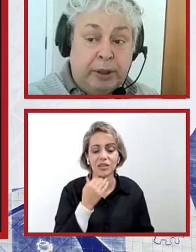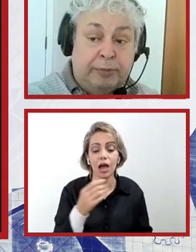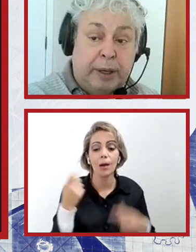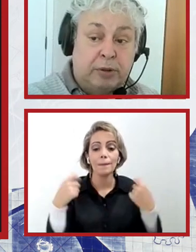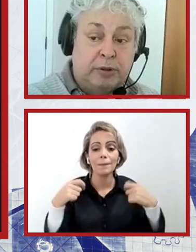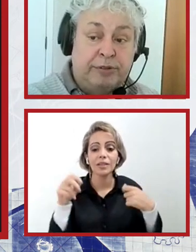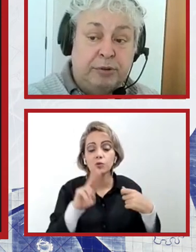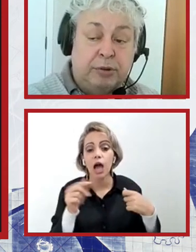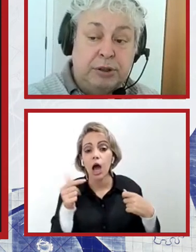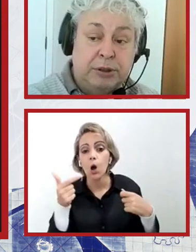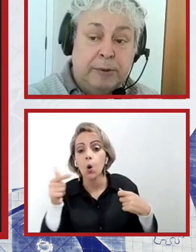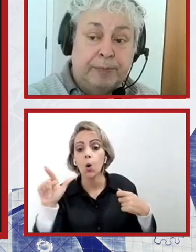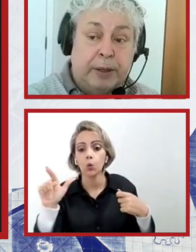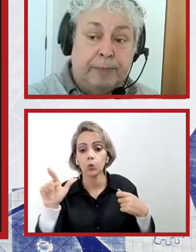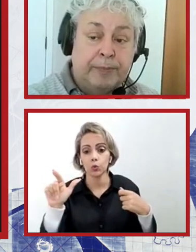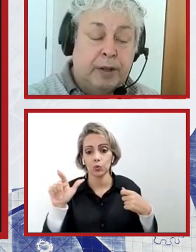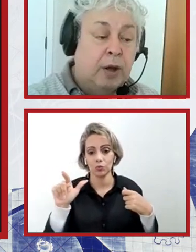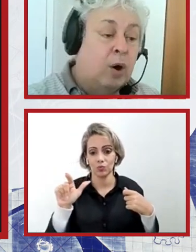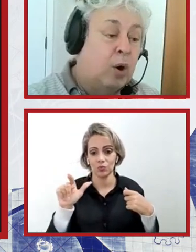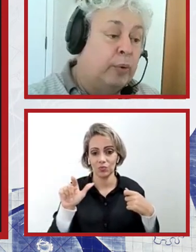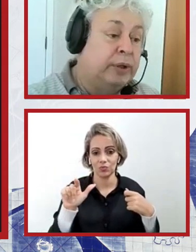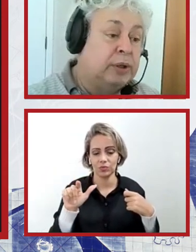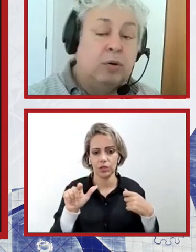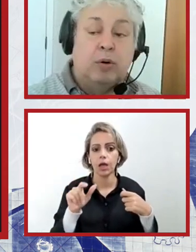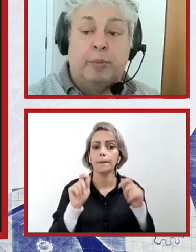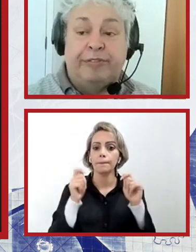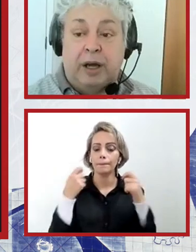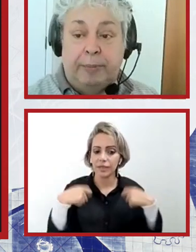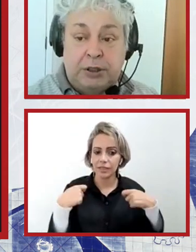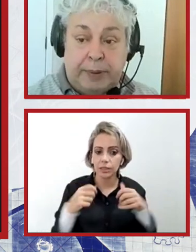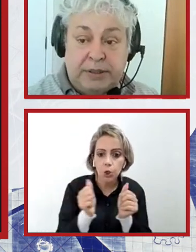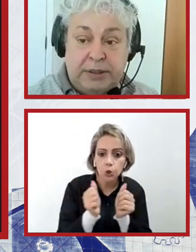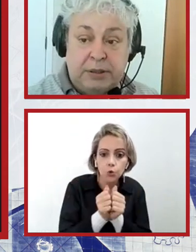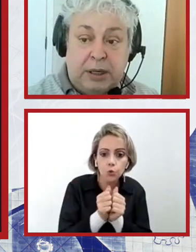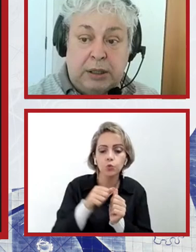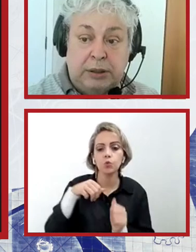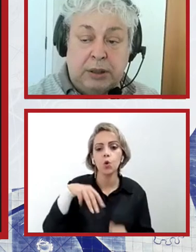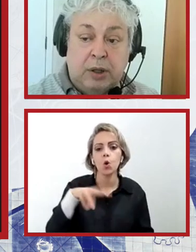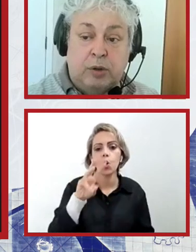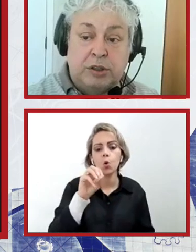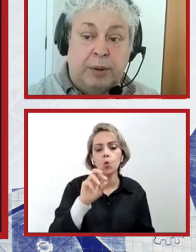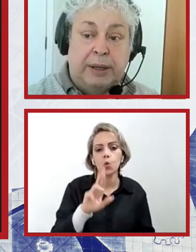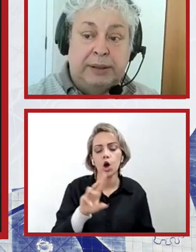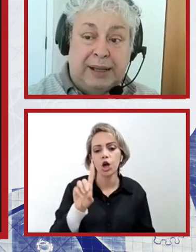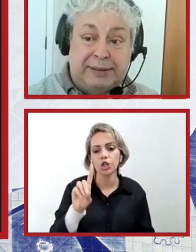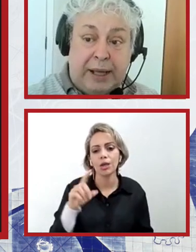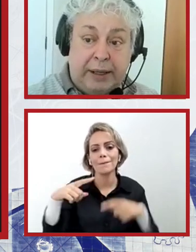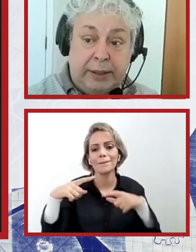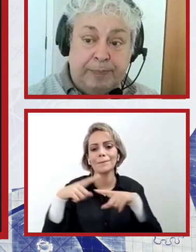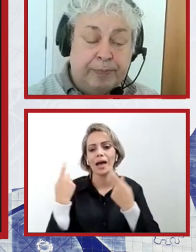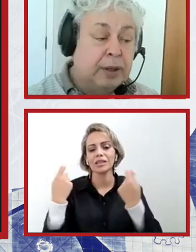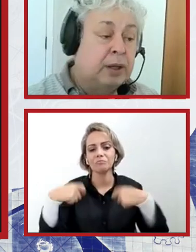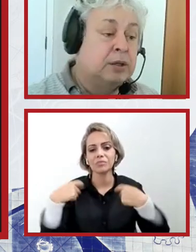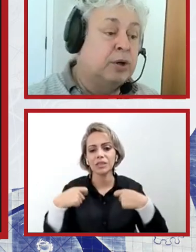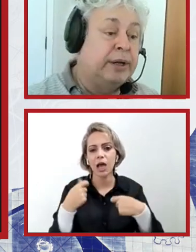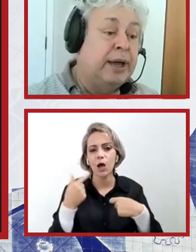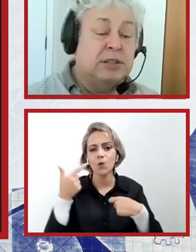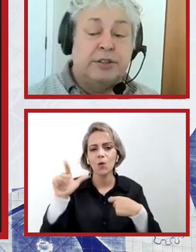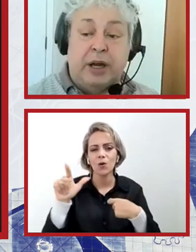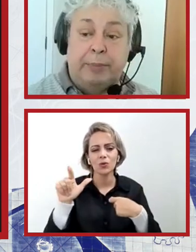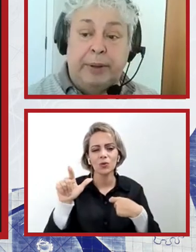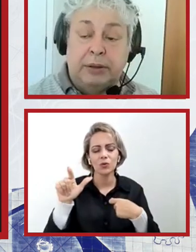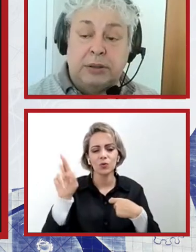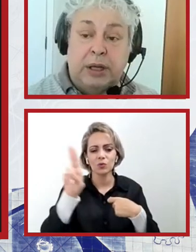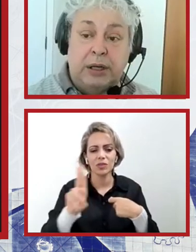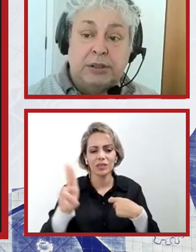adicional, um plugin do Microsoft Word, né? Ou então uma ferramenta especializada chamada LaTeX. Só